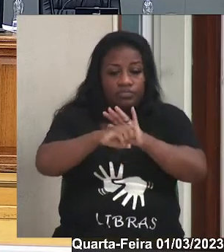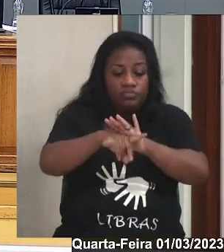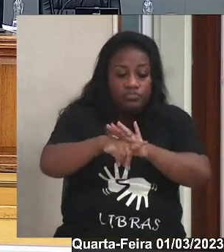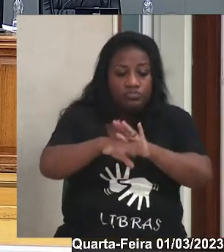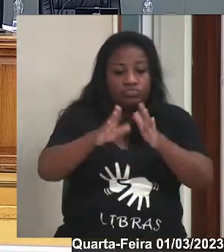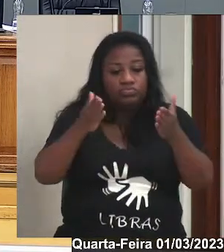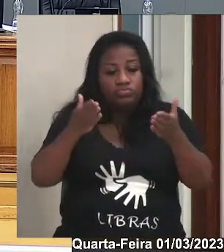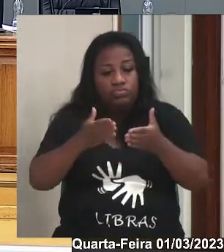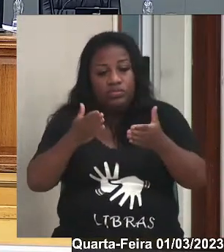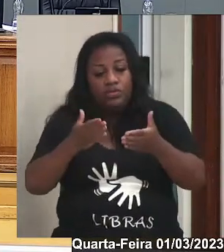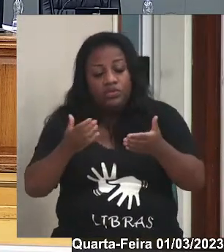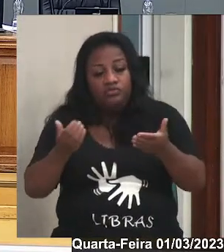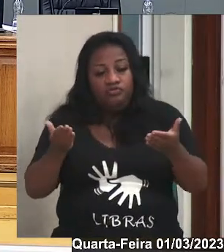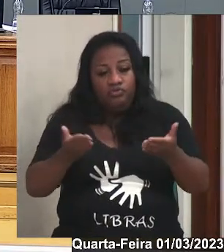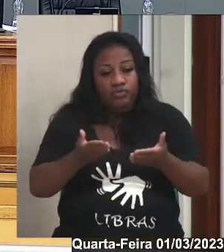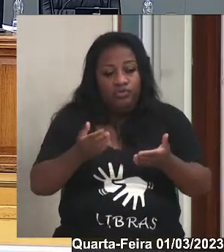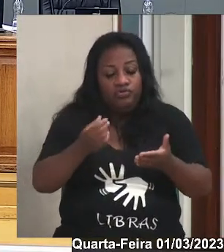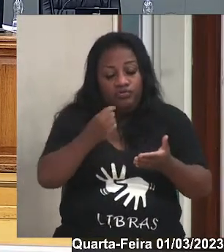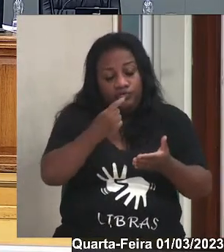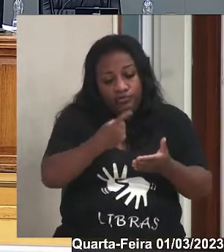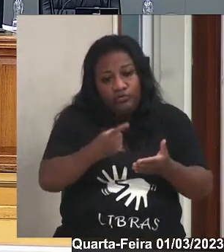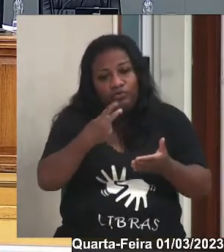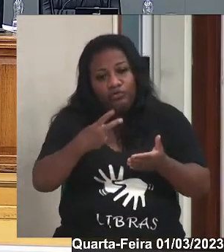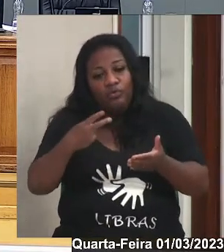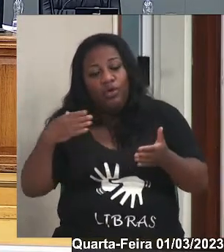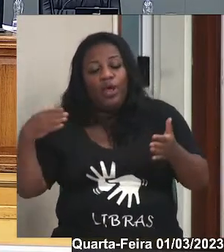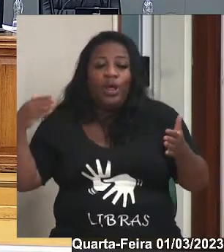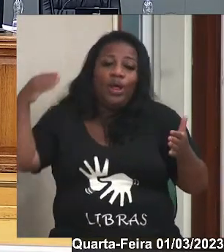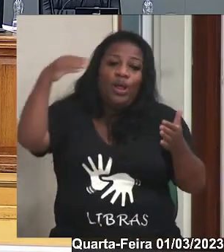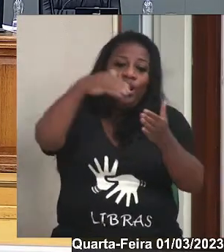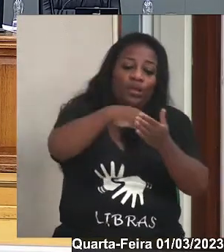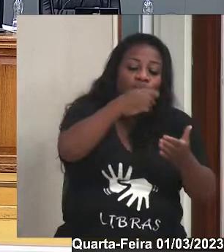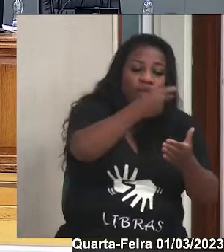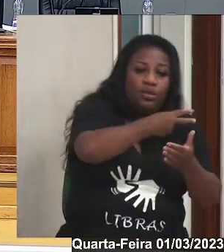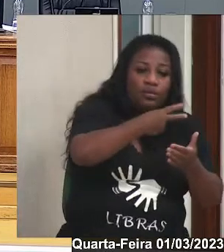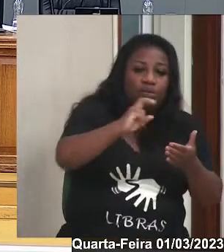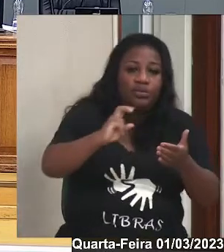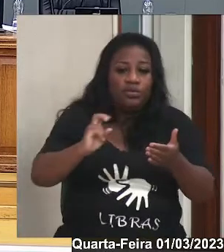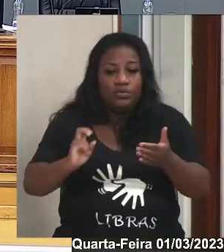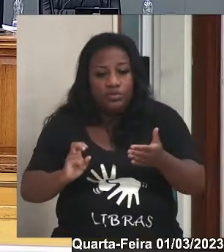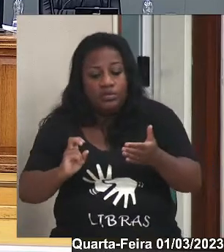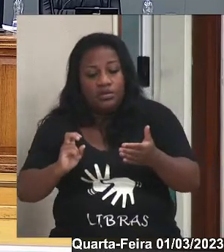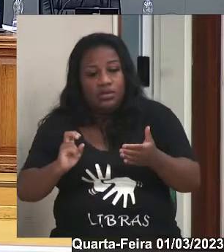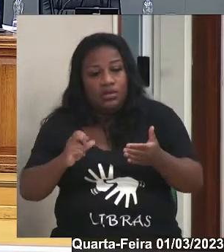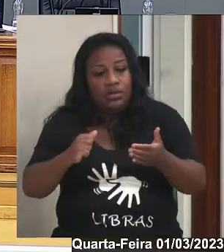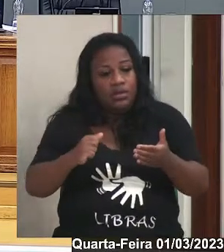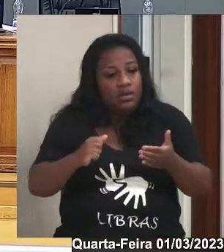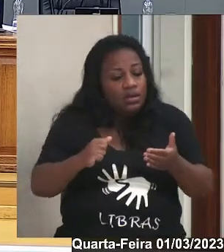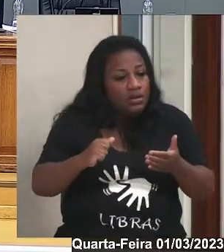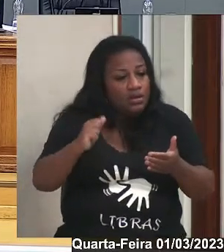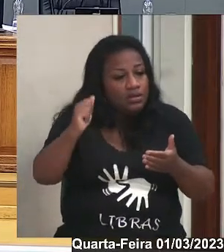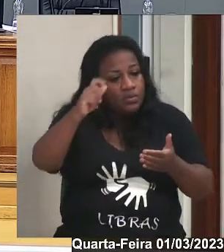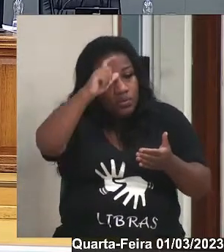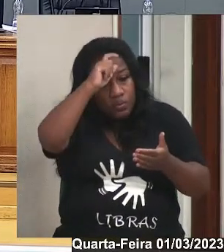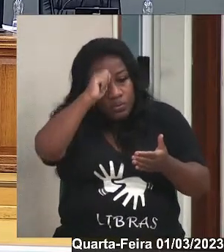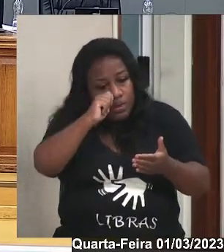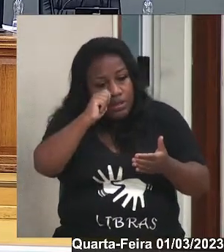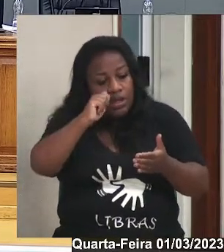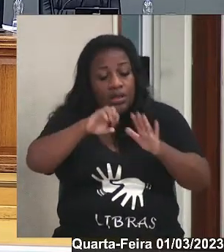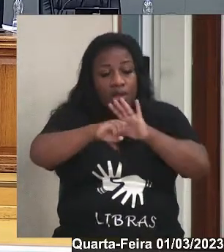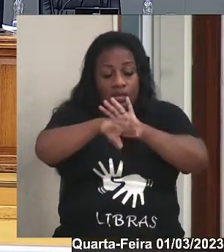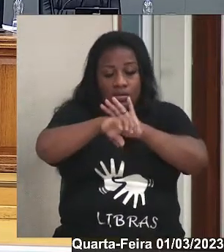indicações 16, 20, 21, 22, 26, 27, 28, 29, 32, 34, 35, 47/2023, de autoria do vereador